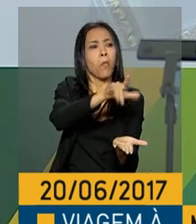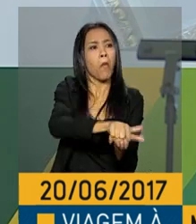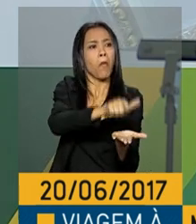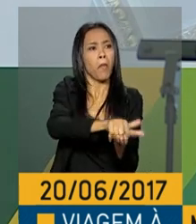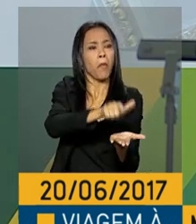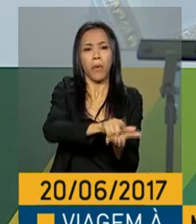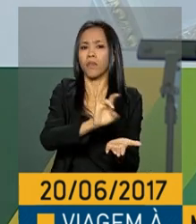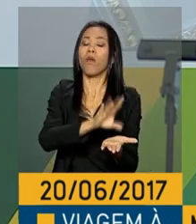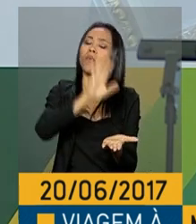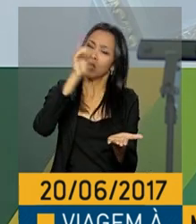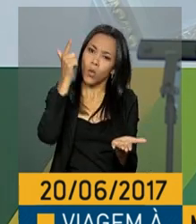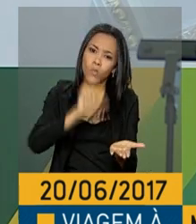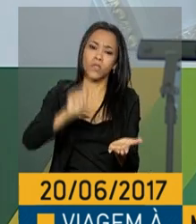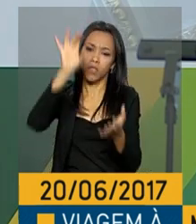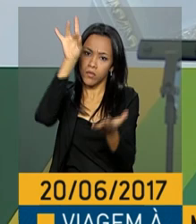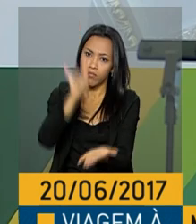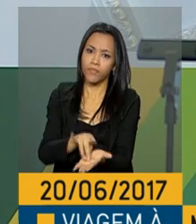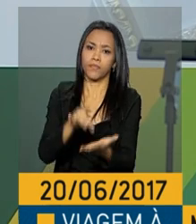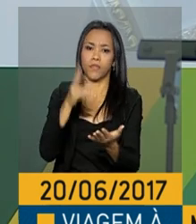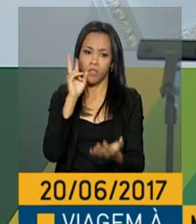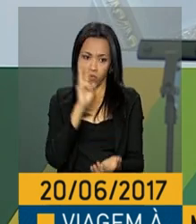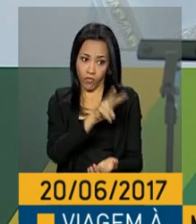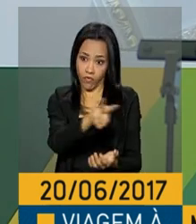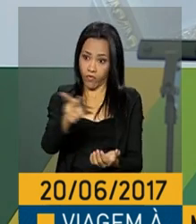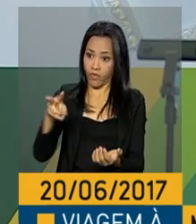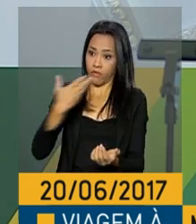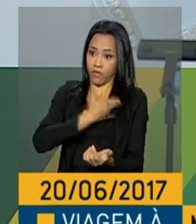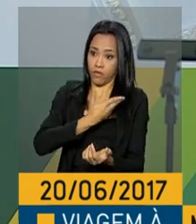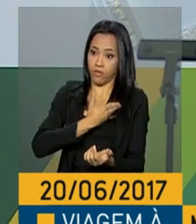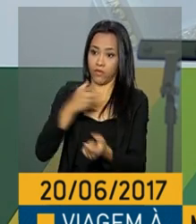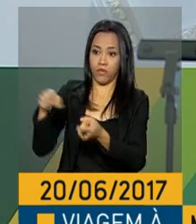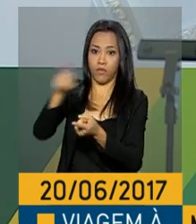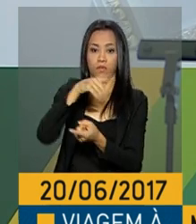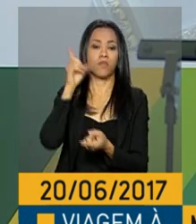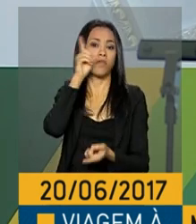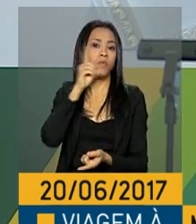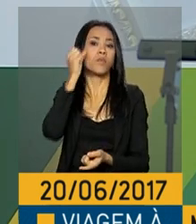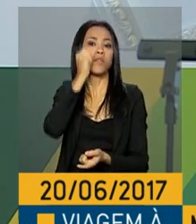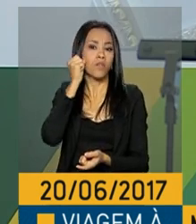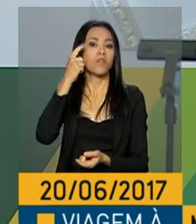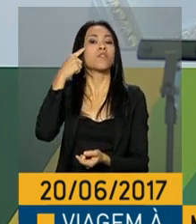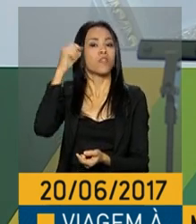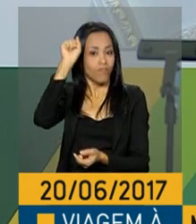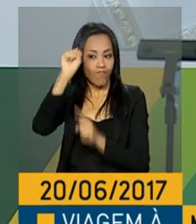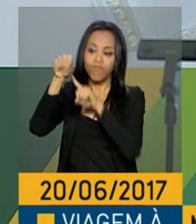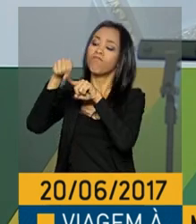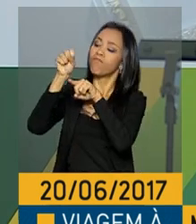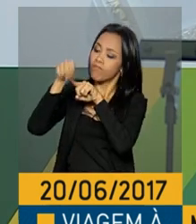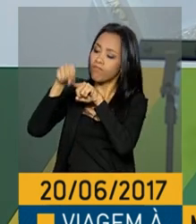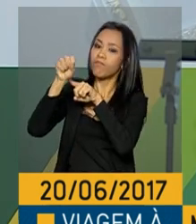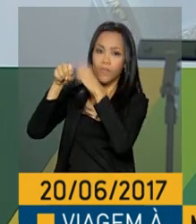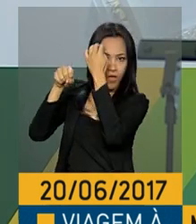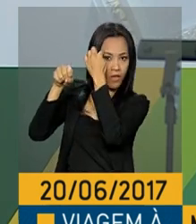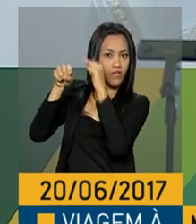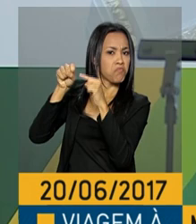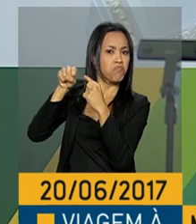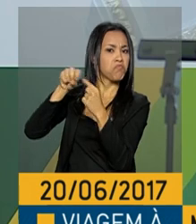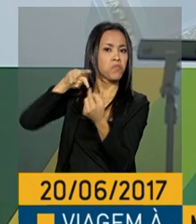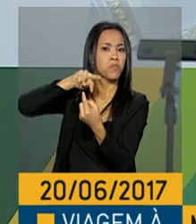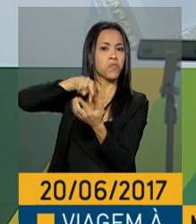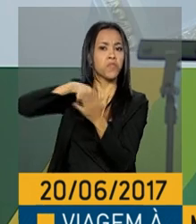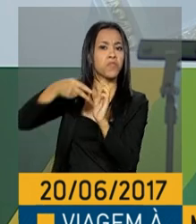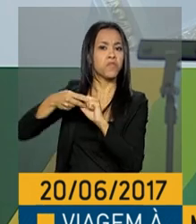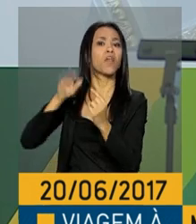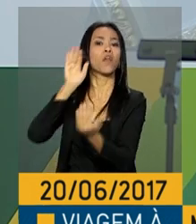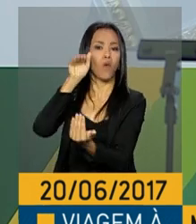quem sabe, ainda estou vendo os nossos colegas deputados, senadores, acenando com a cabeça, para dizer que ainda neste semestre,